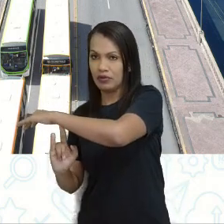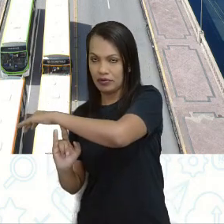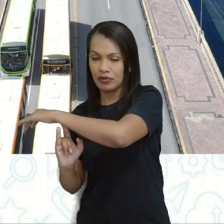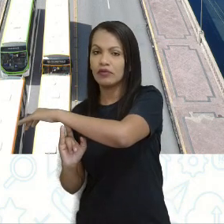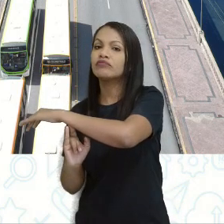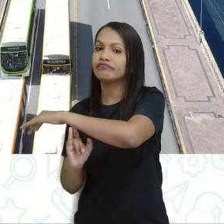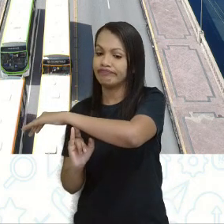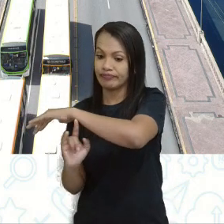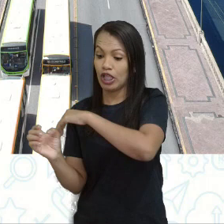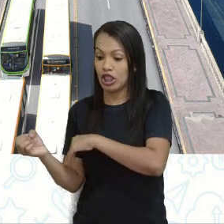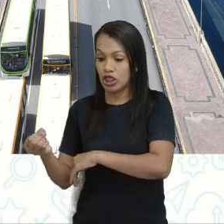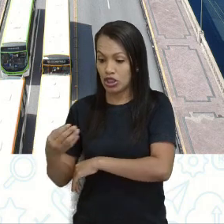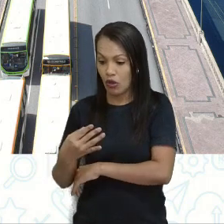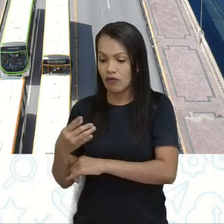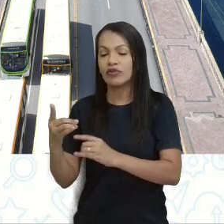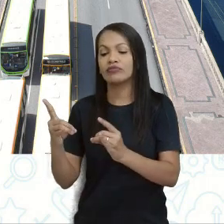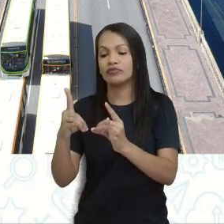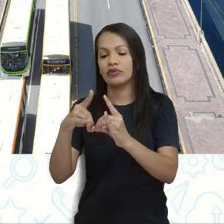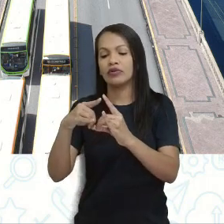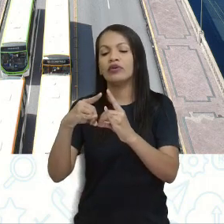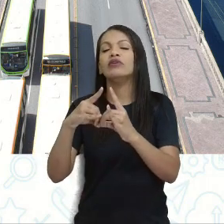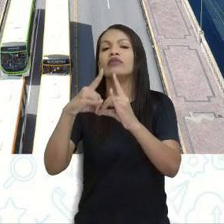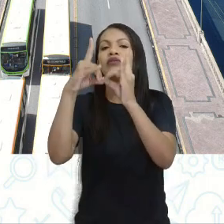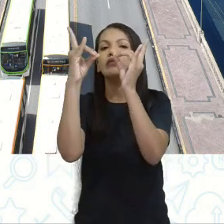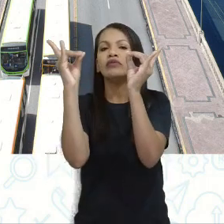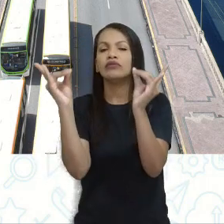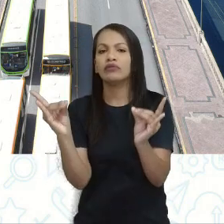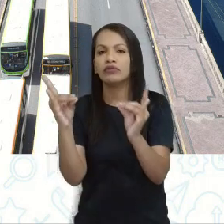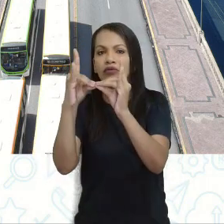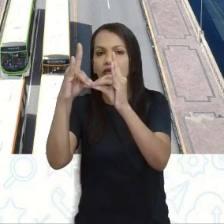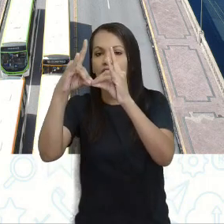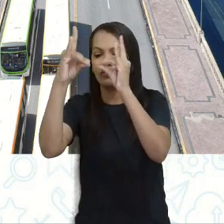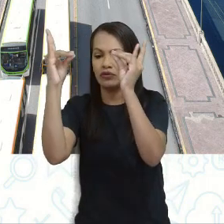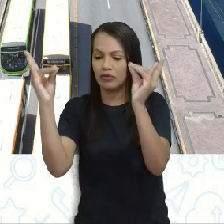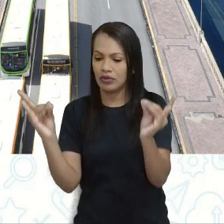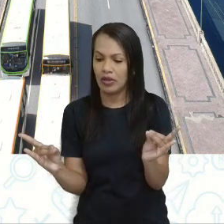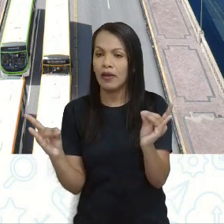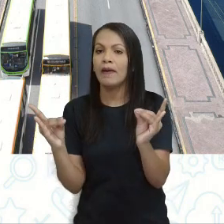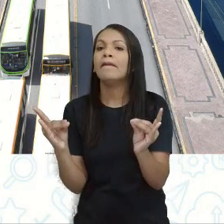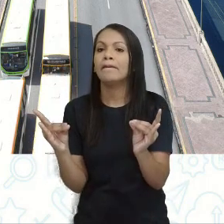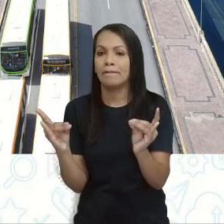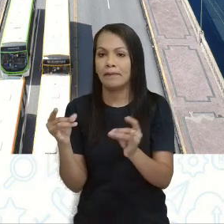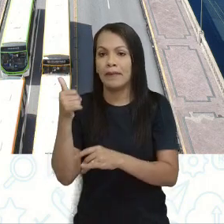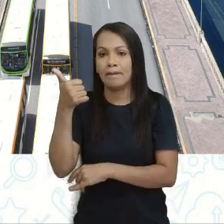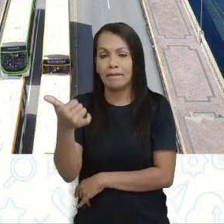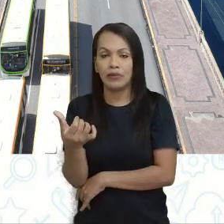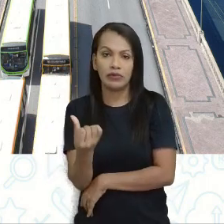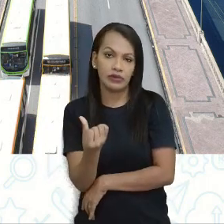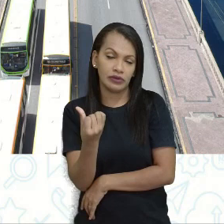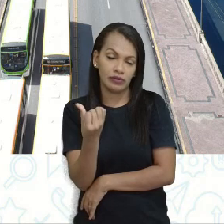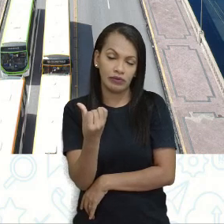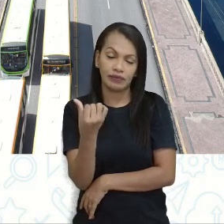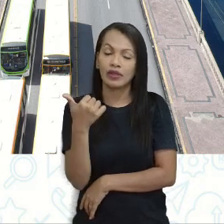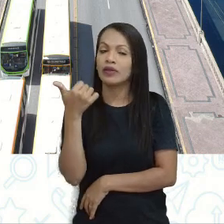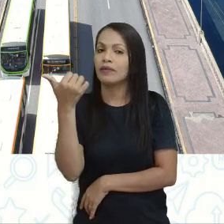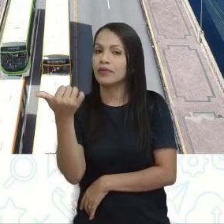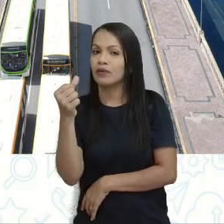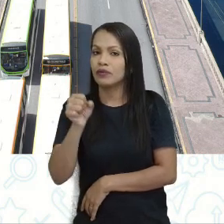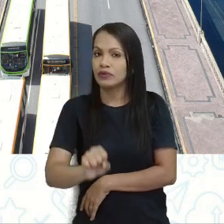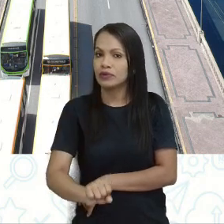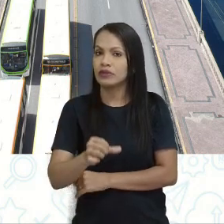Nova, né, no Recife, datada aí em volta de 1863 a 1865, certo? Do